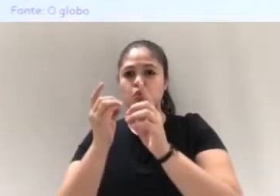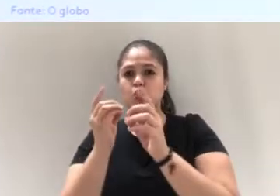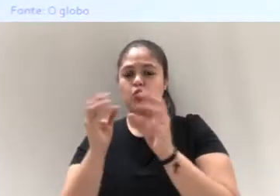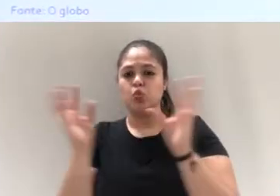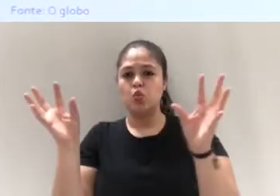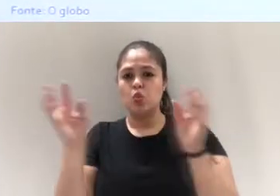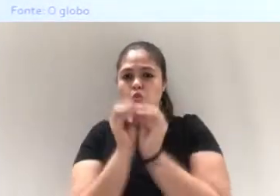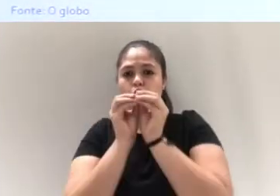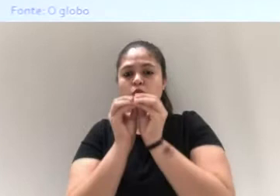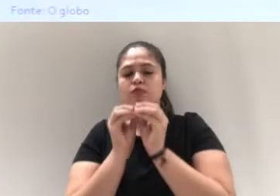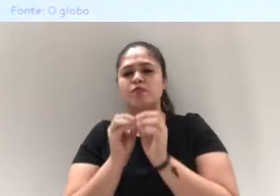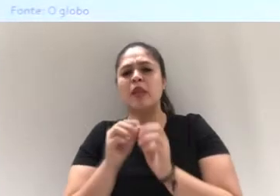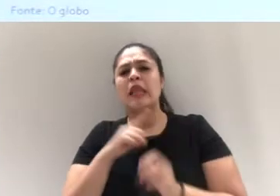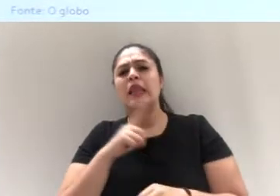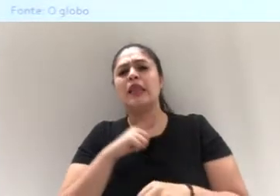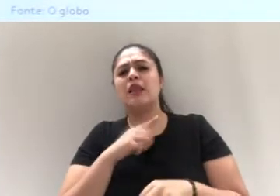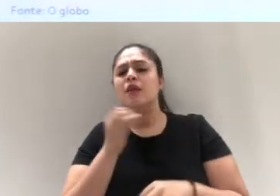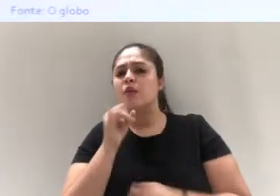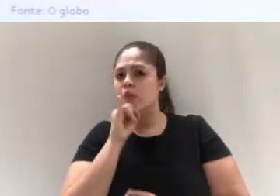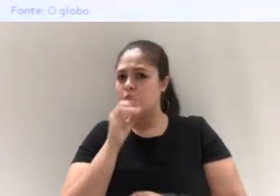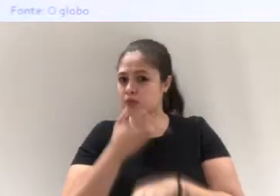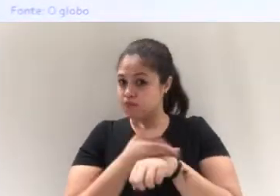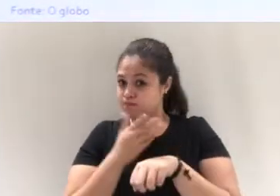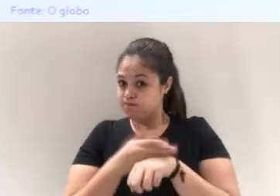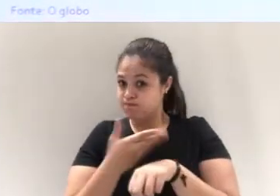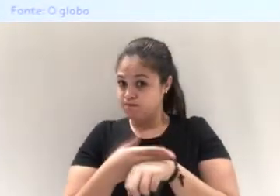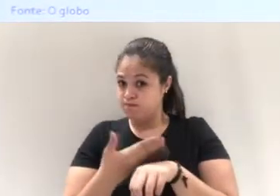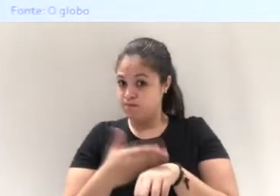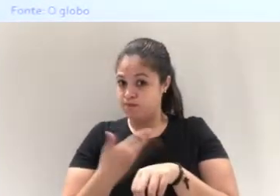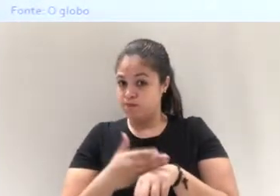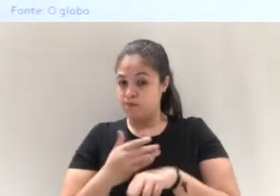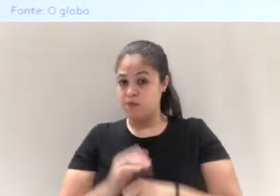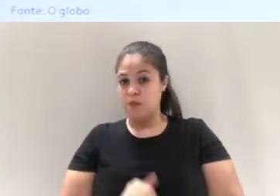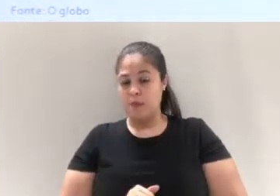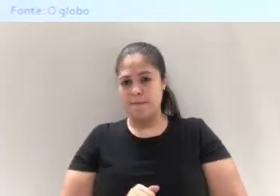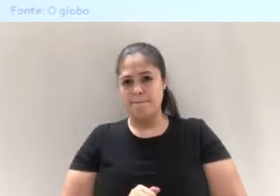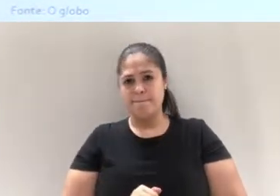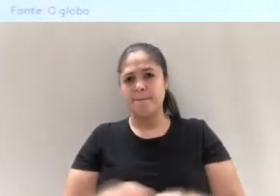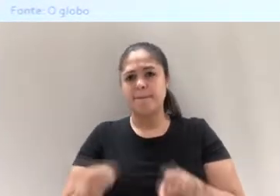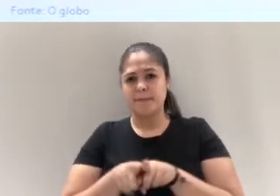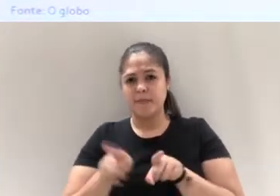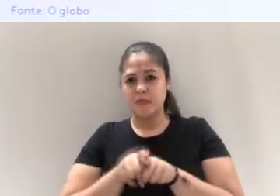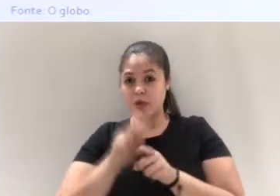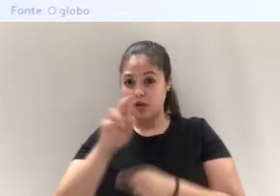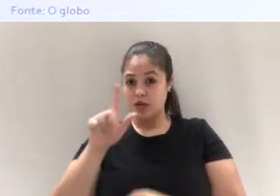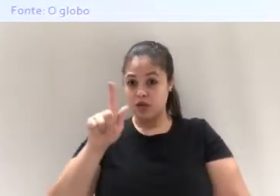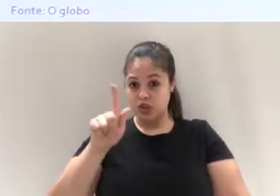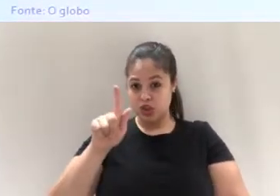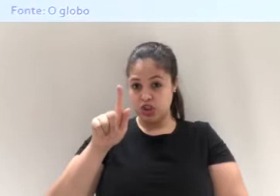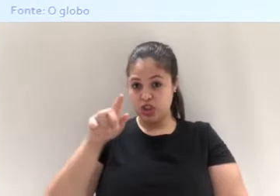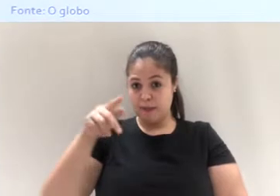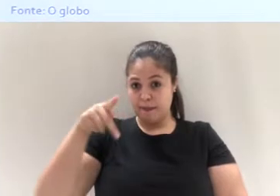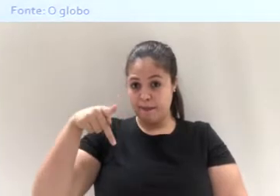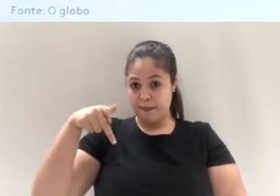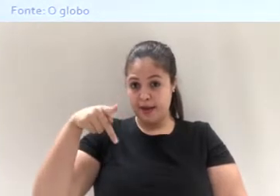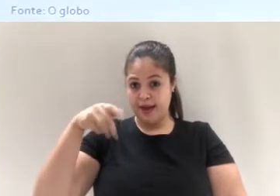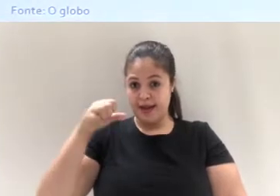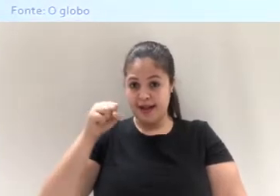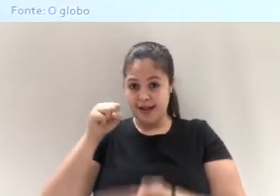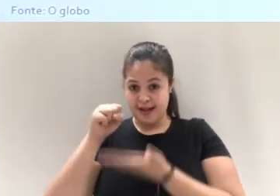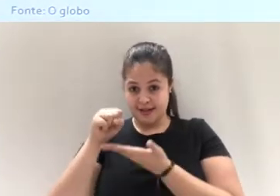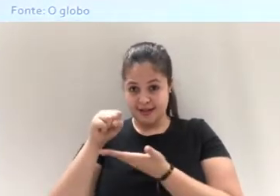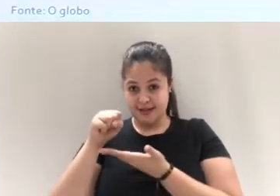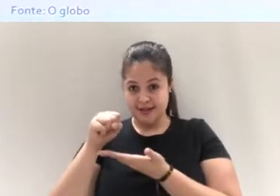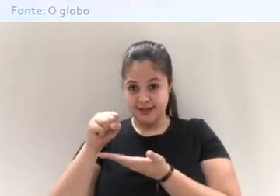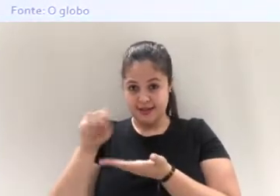Temos um exemplo muito prático disso, que é o sistema de GPS. No